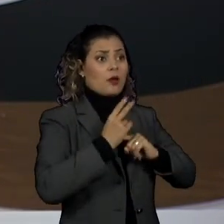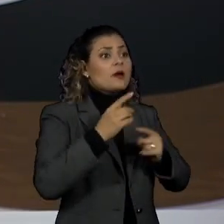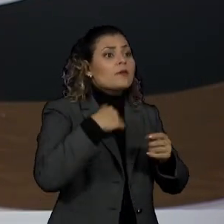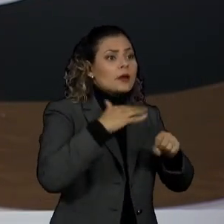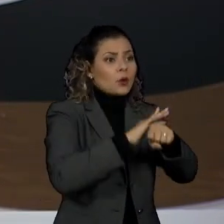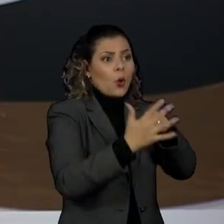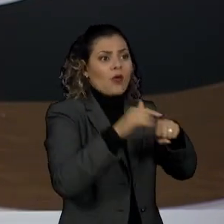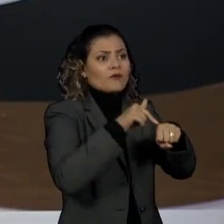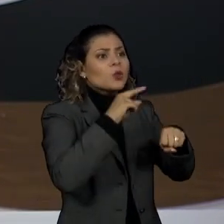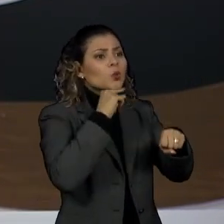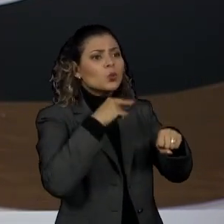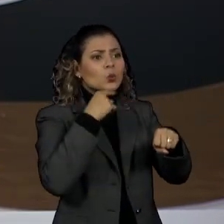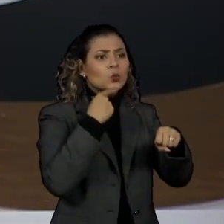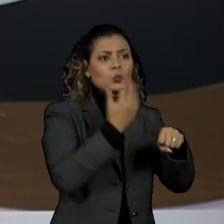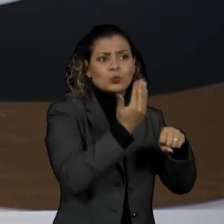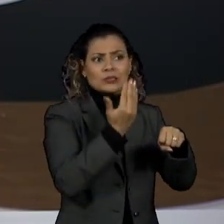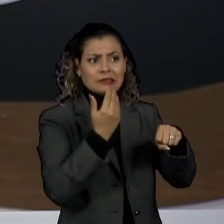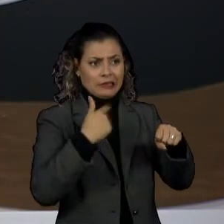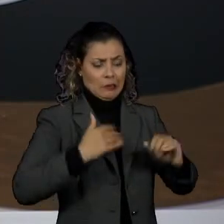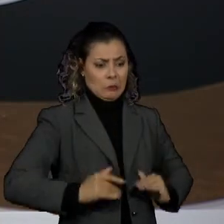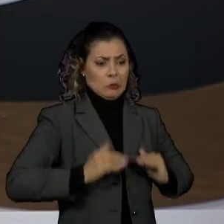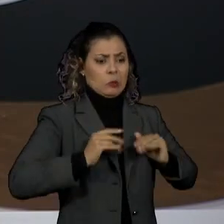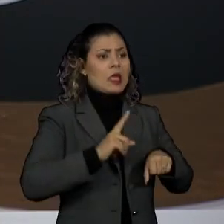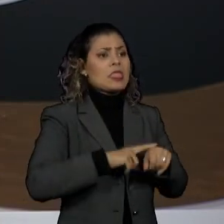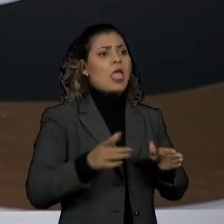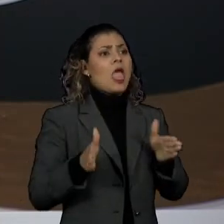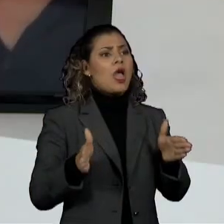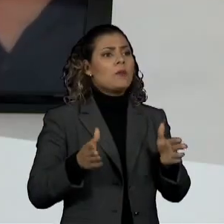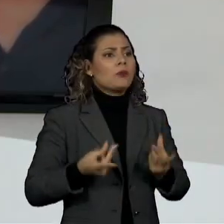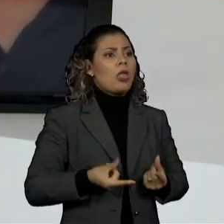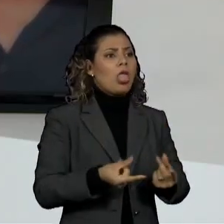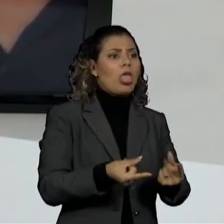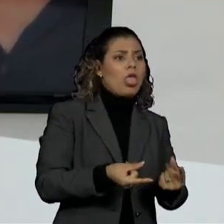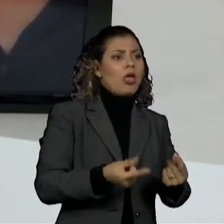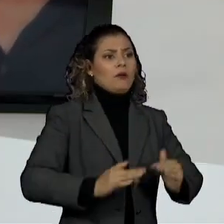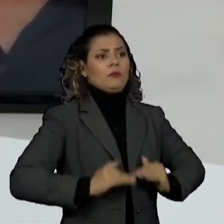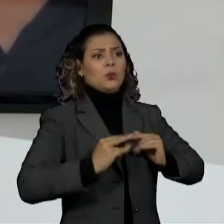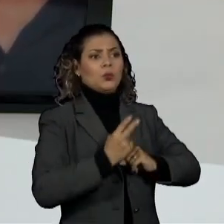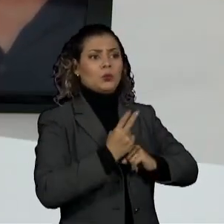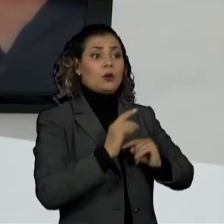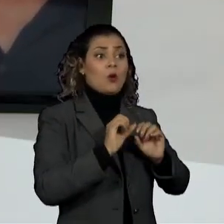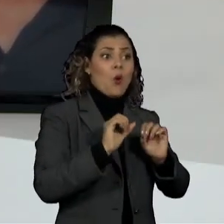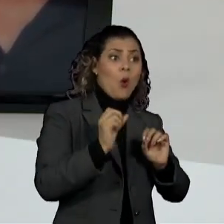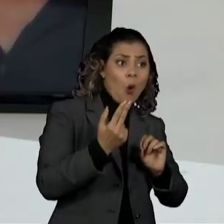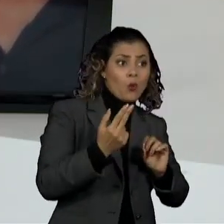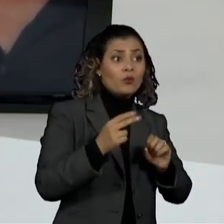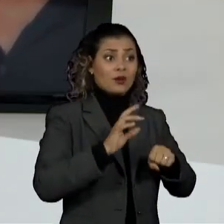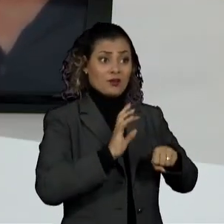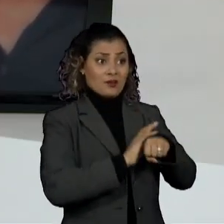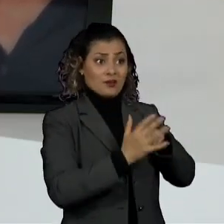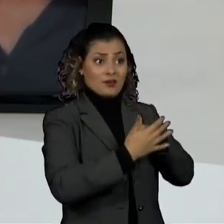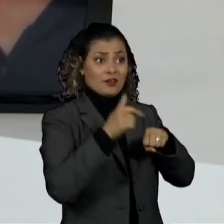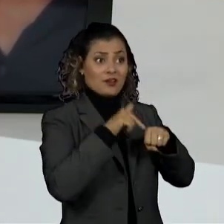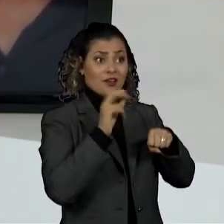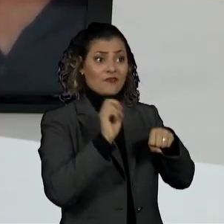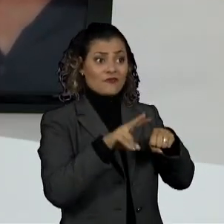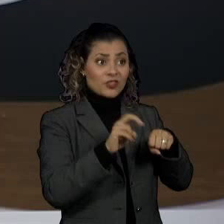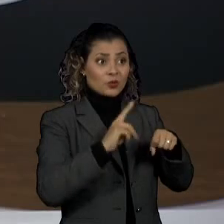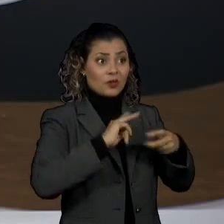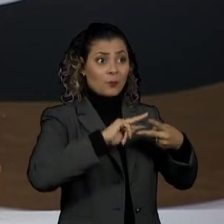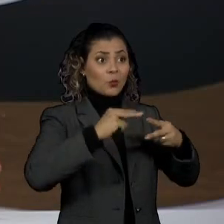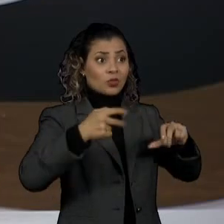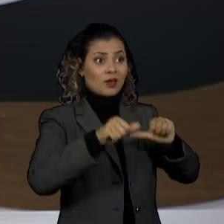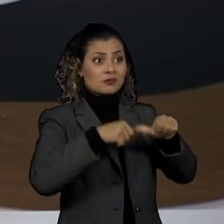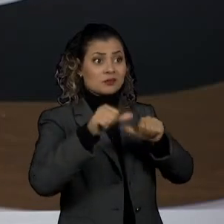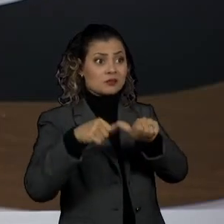dúvidas sobre essa imunidade, o tempo que ela dura e a possibilidade de o vírus sofrer uma mutação, o que